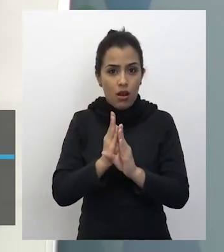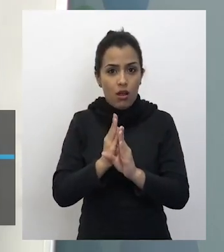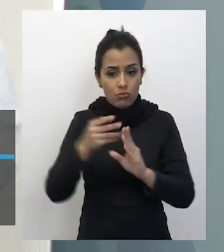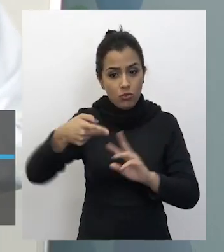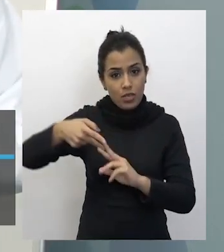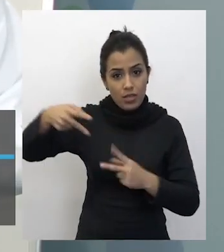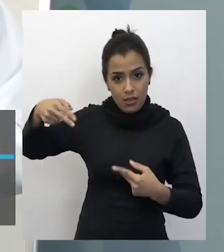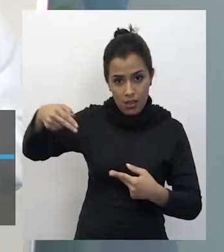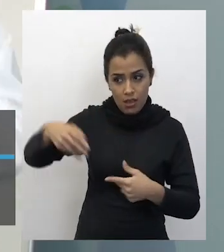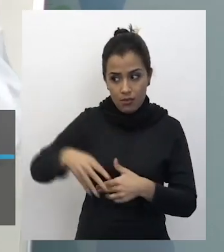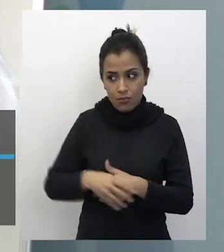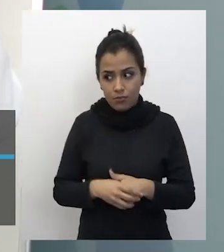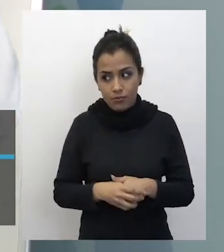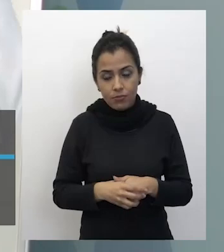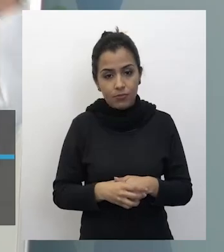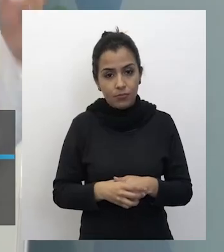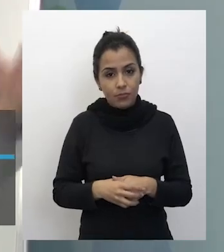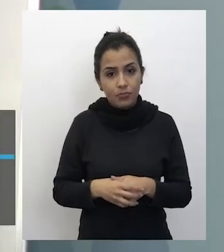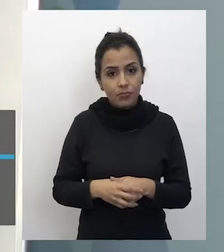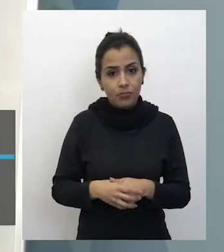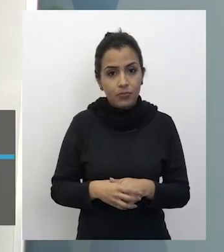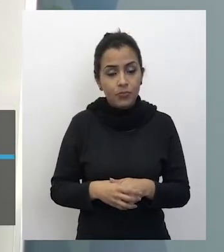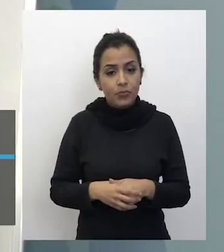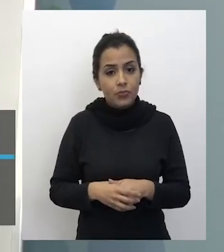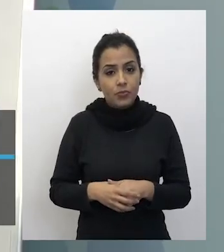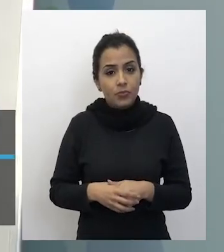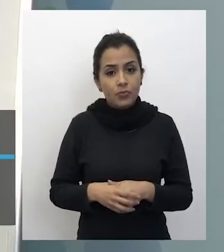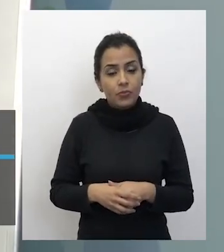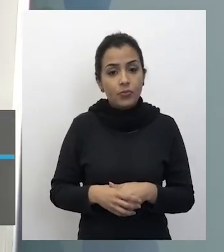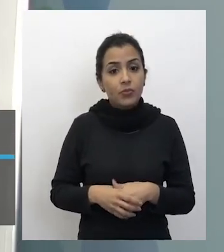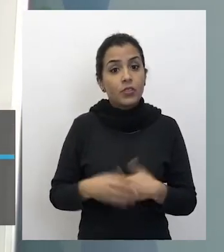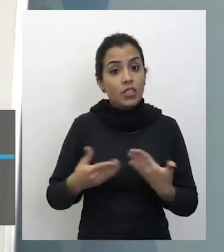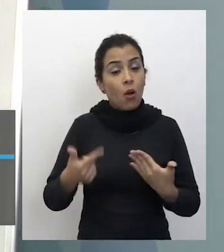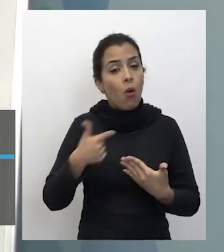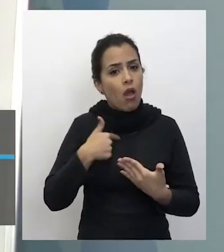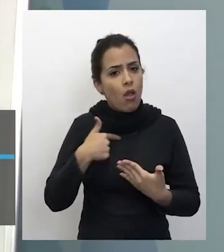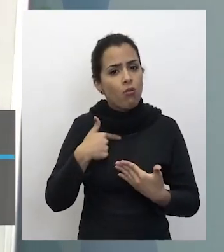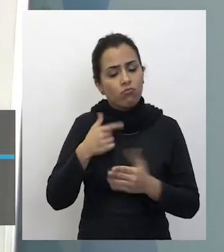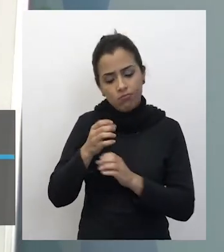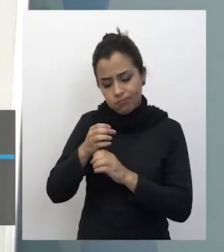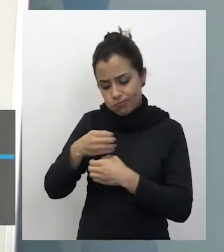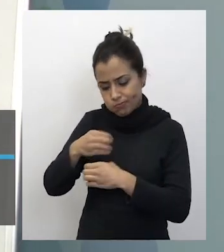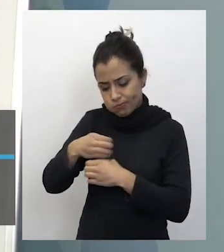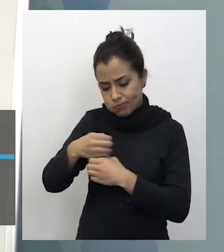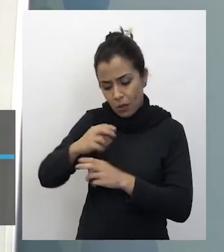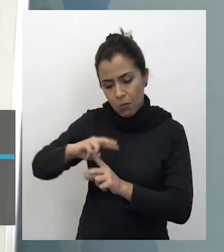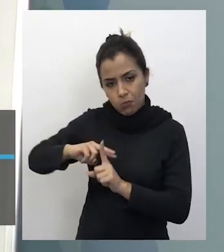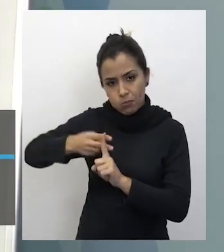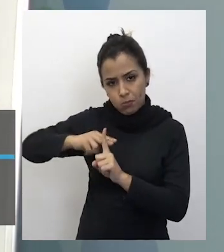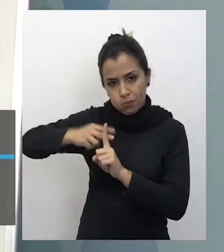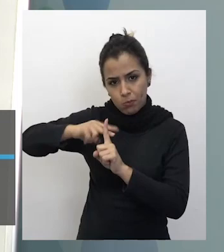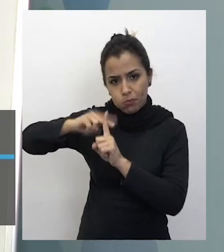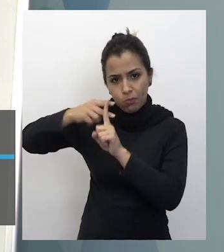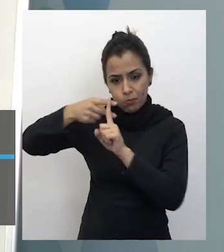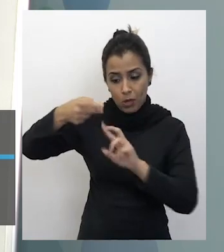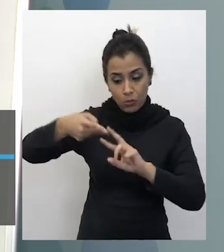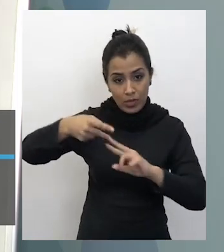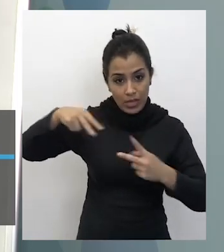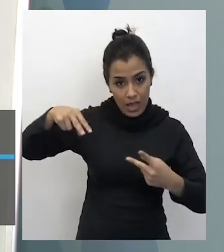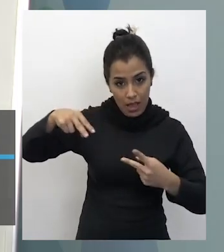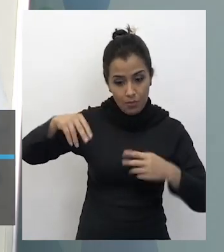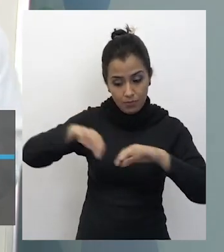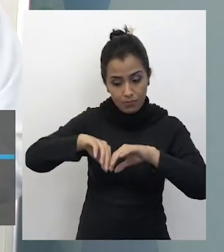Bom, feito isso, né, eu repliquei o DNA lá no laboratório e coloquei nessa enzima para ele cortar, tudo